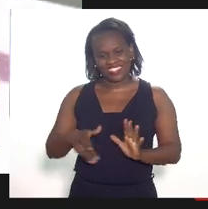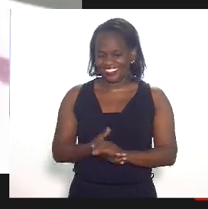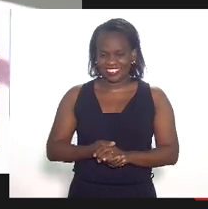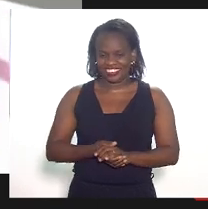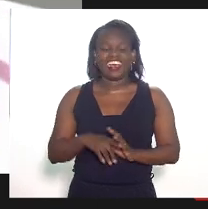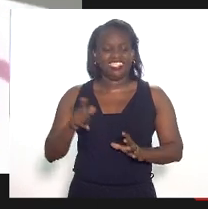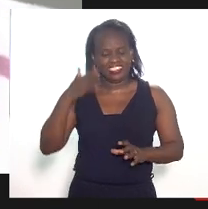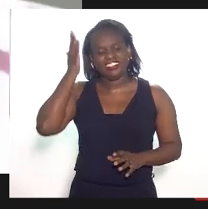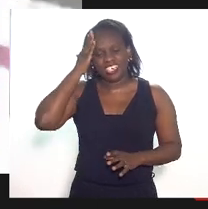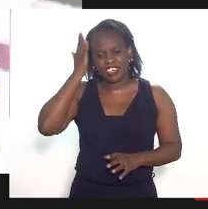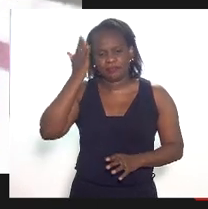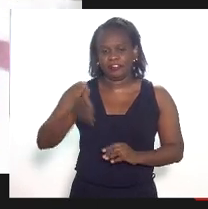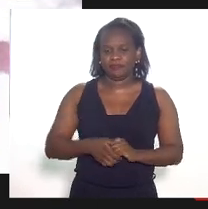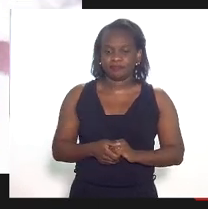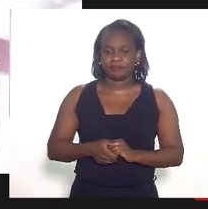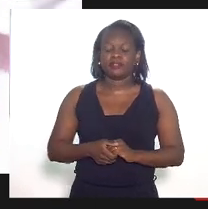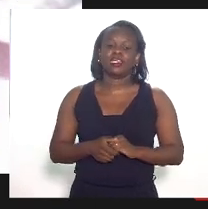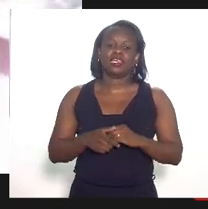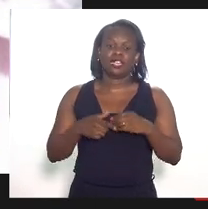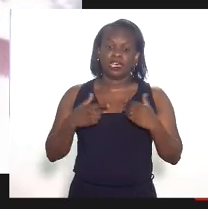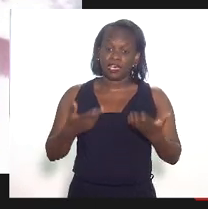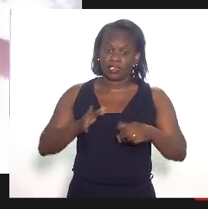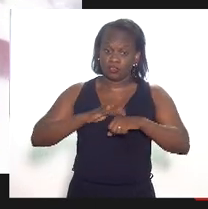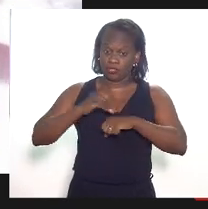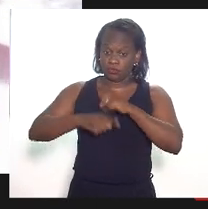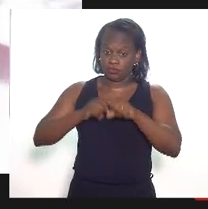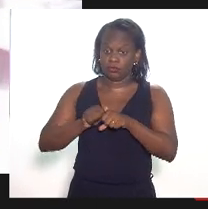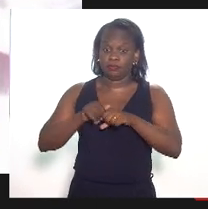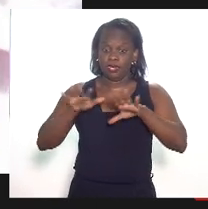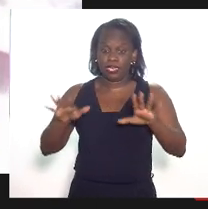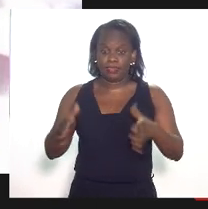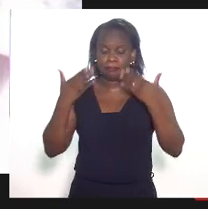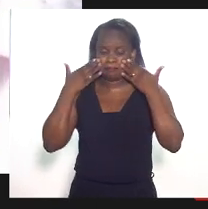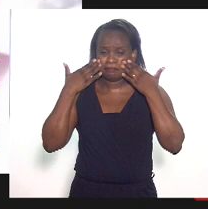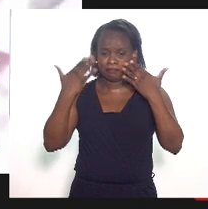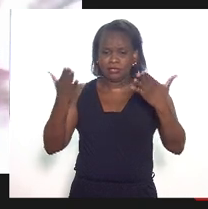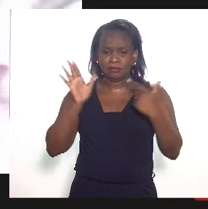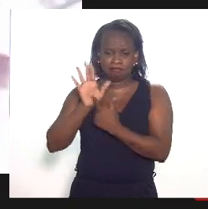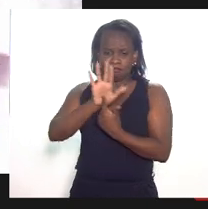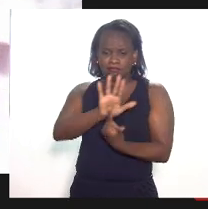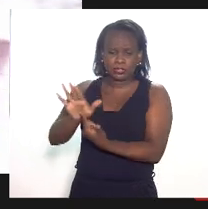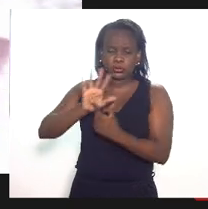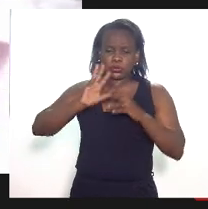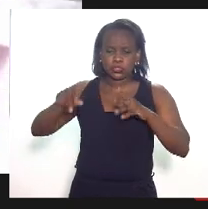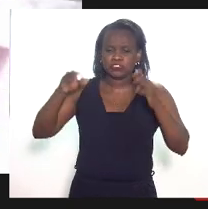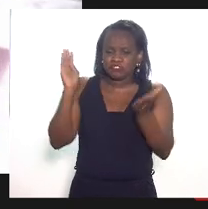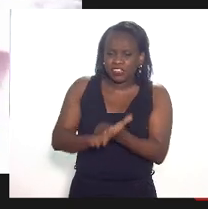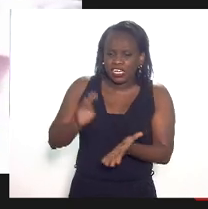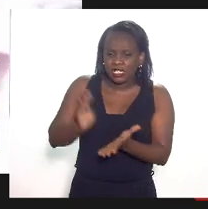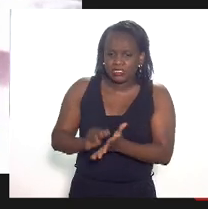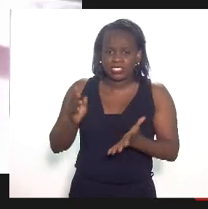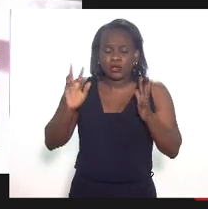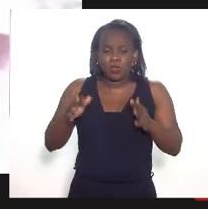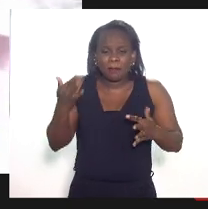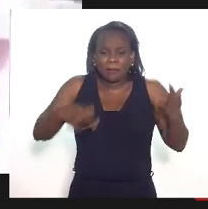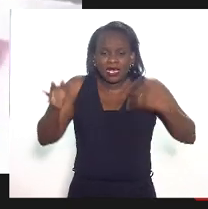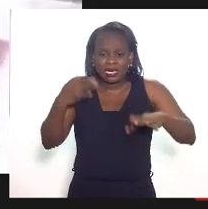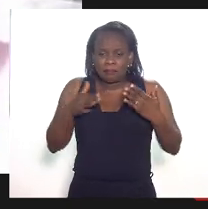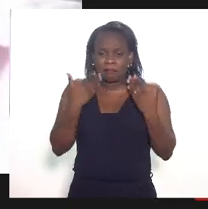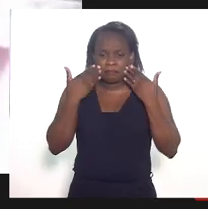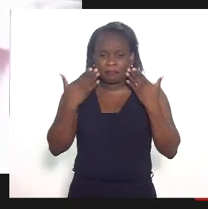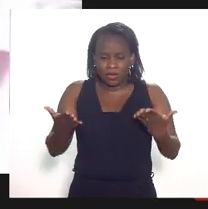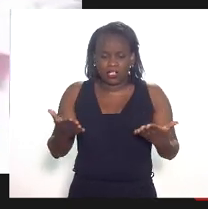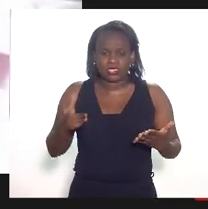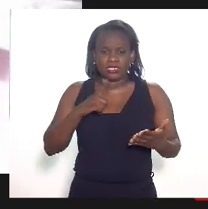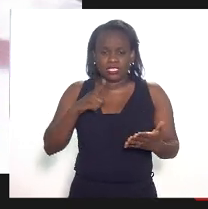nós sabemos bem disso. A pandemia, obviamente, escancarou e mostrou as feridas que nós temos no SUS, que nós temos no